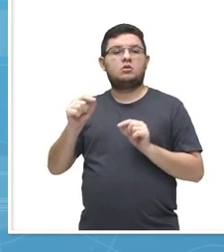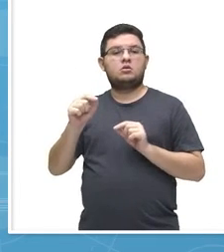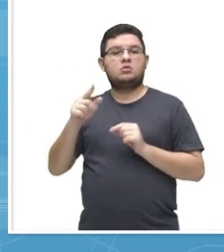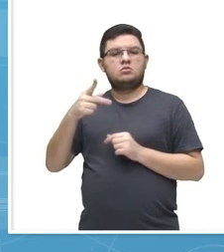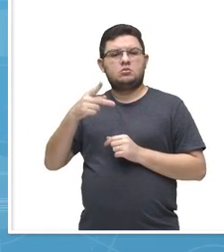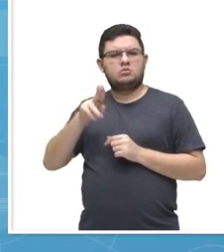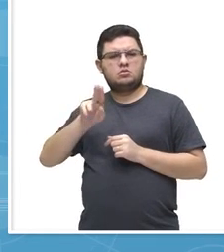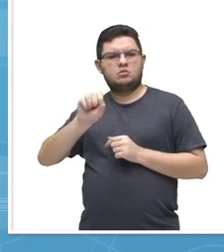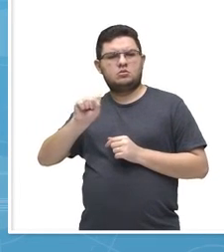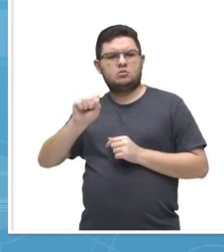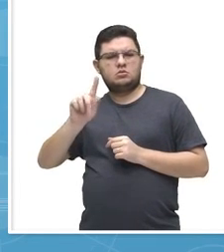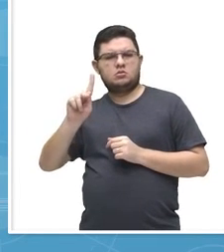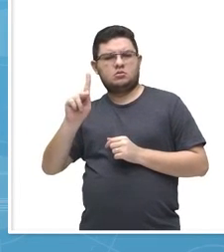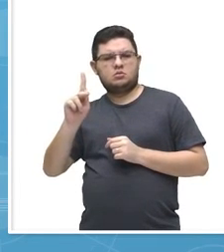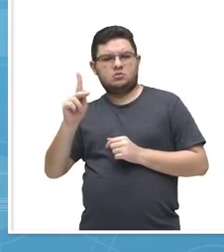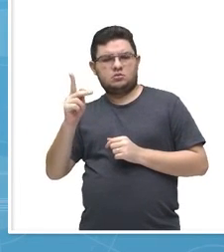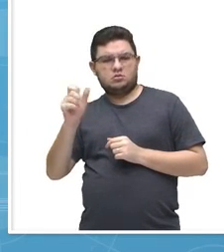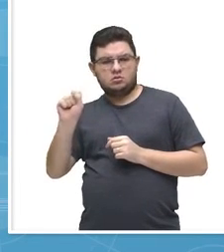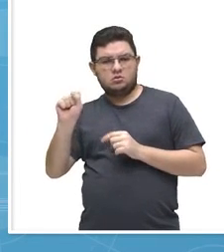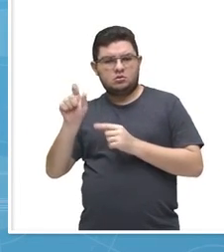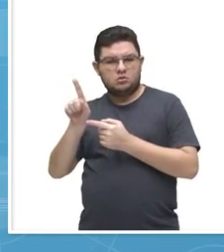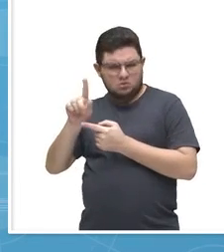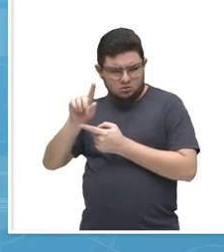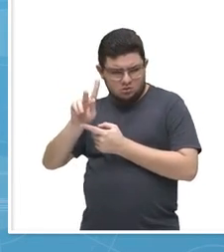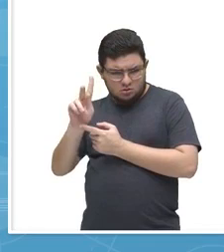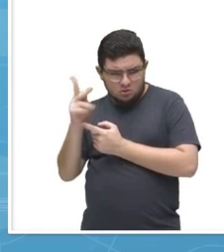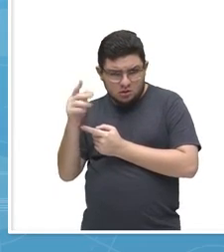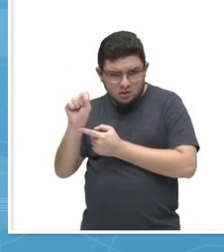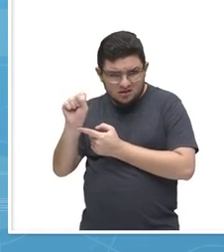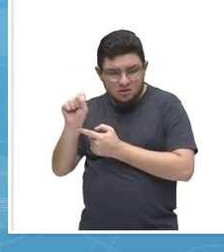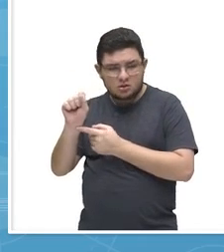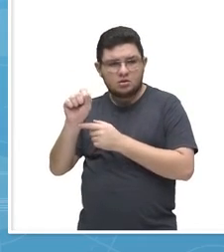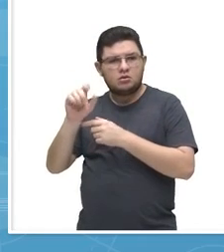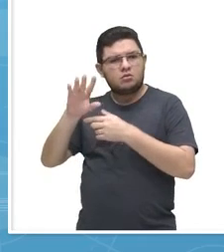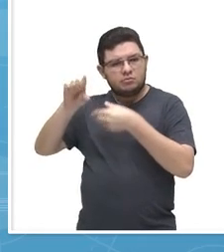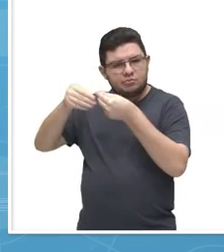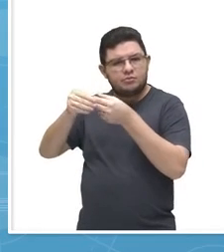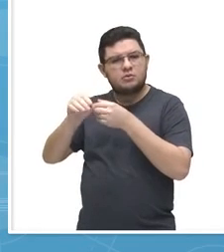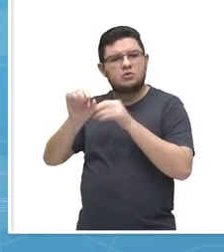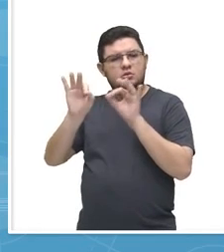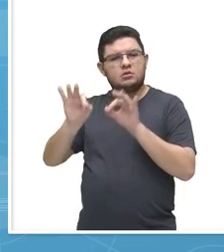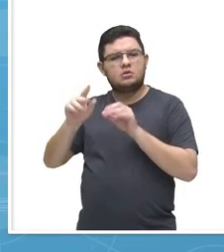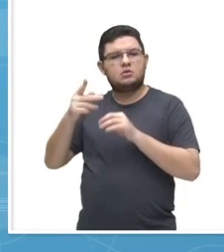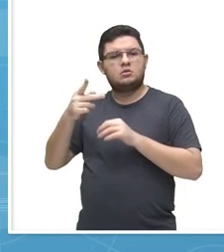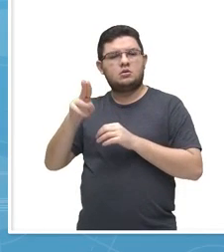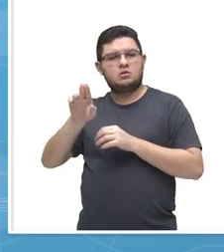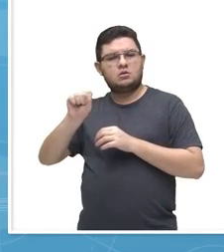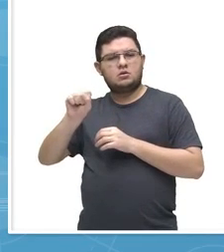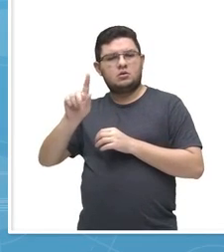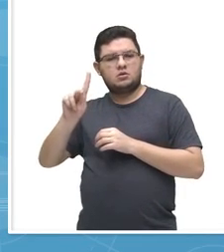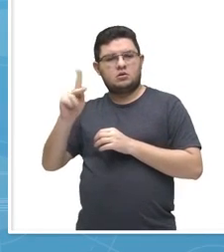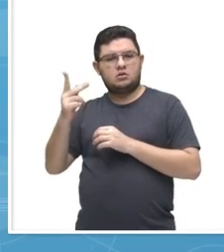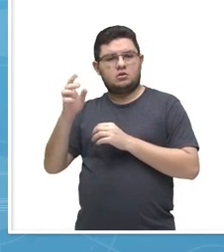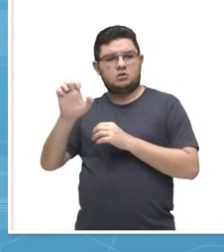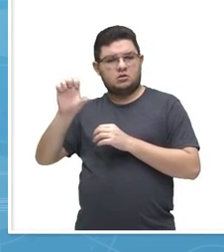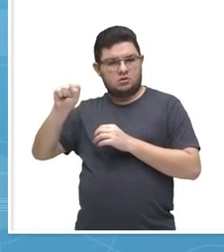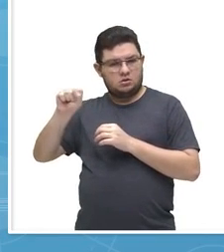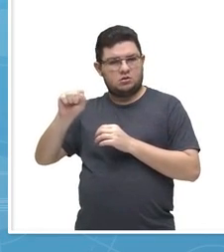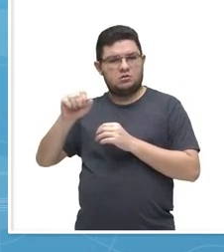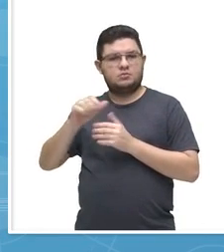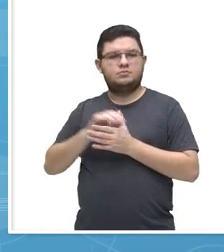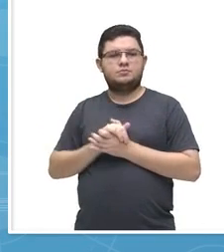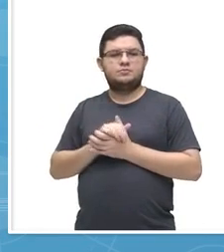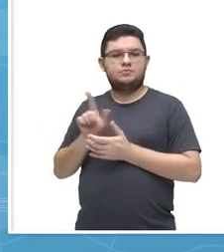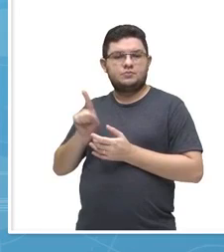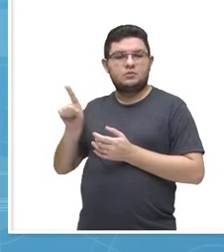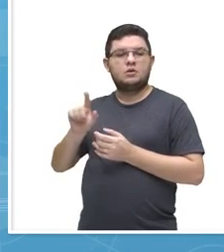SH, então o tempo correto dele é esse aqui, ó. Pushes. O verbo study está na terceira pessoa aqui, por causa da Dani, não